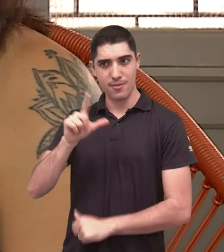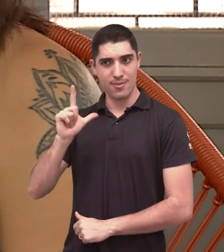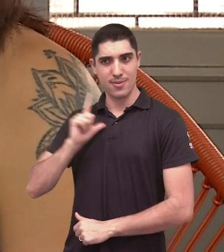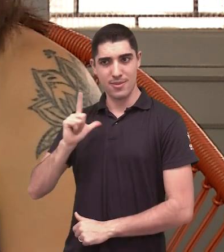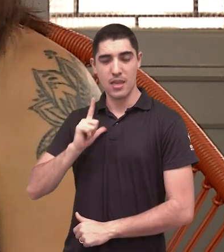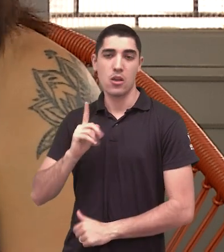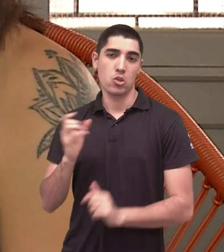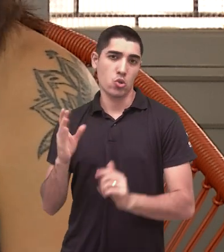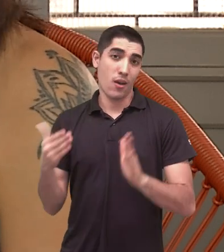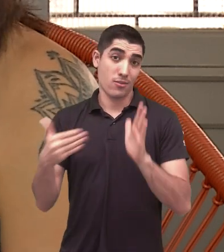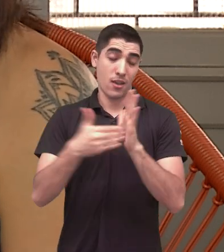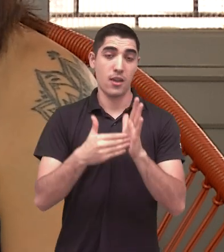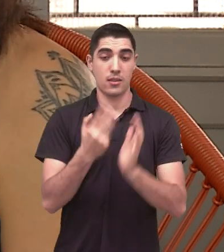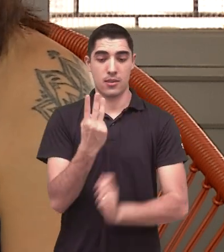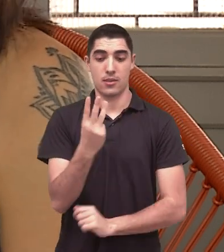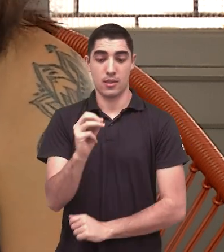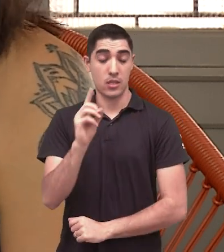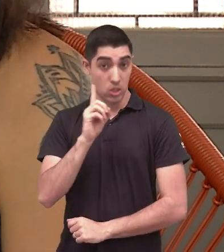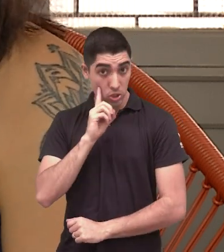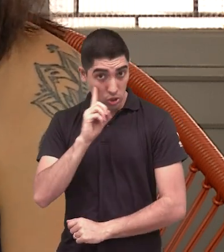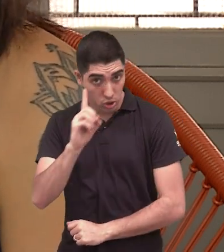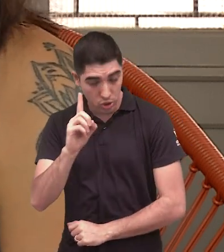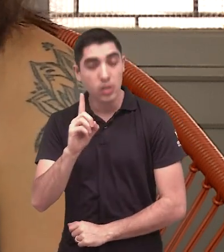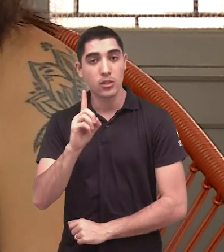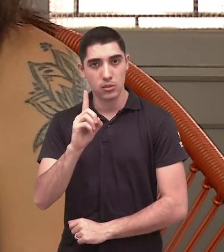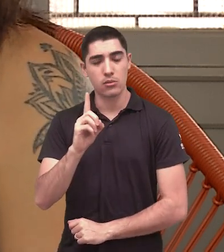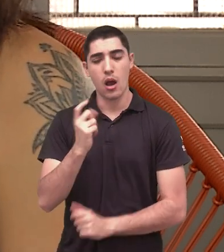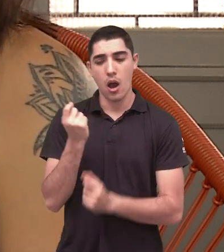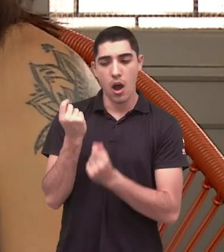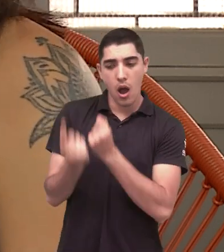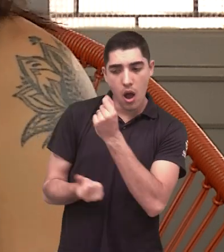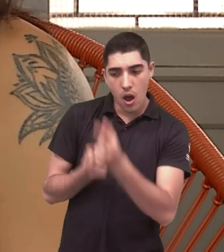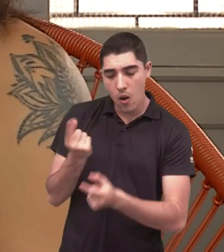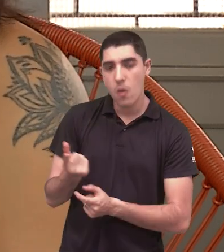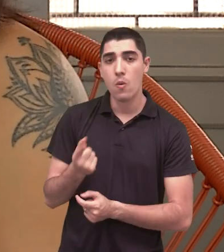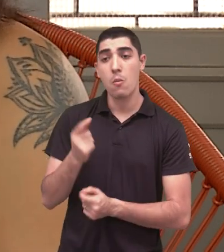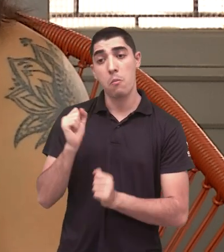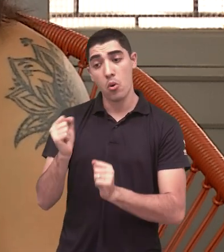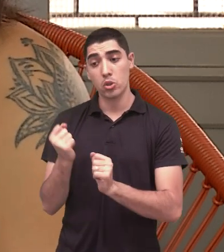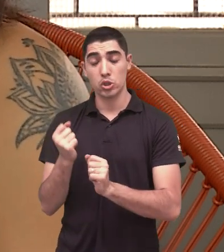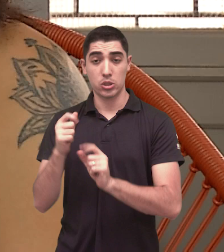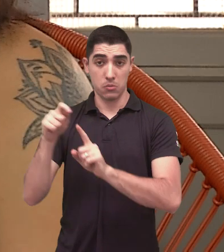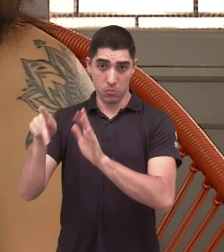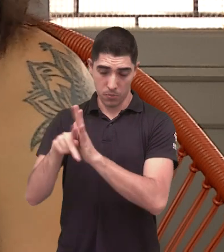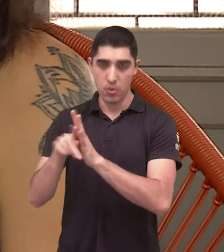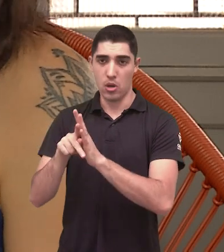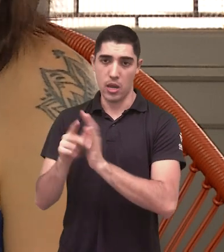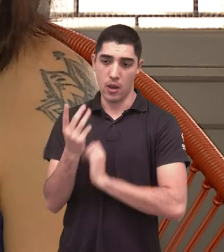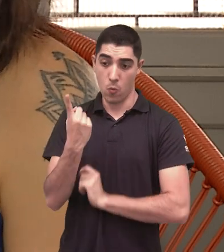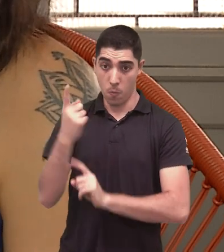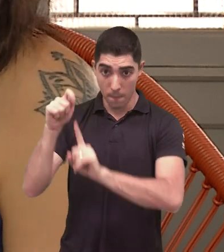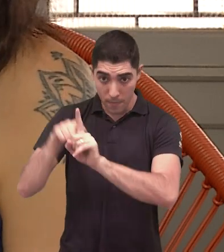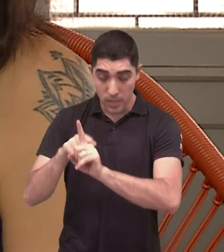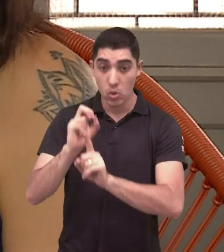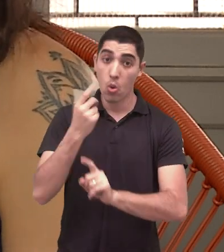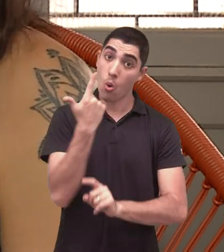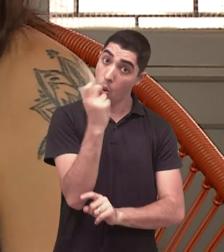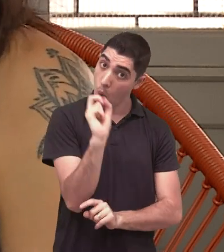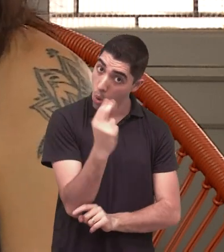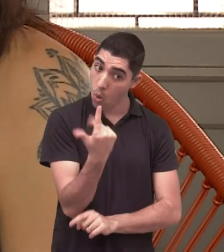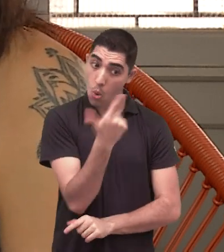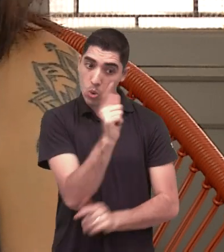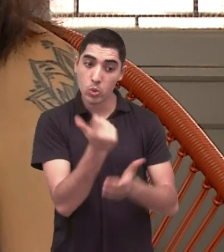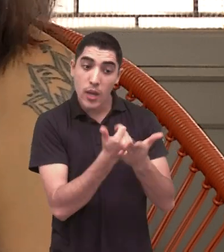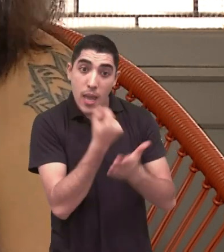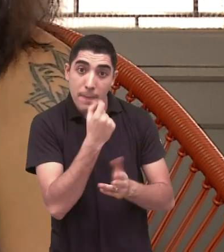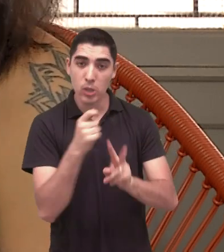validade da receita, por exemplo, é só de 30 dias. Tem alguns remédios que podem ser vendidos por 30 dias e outros podem ser vendidos por